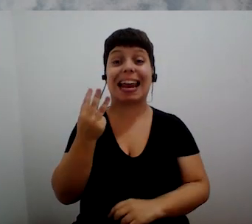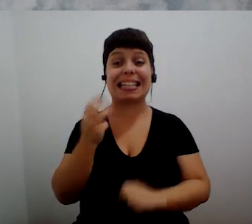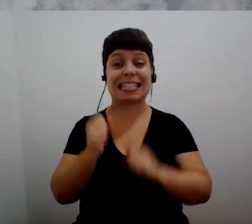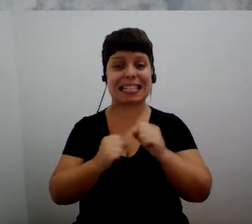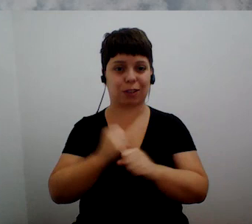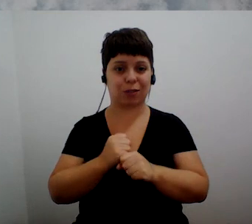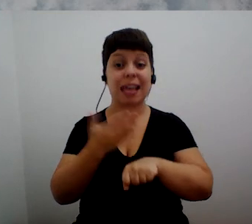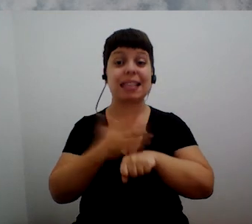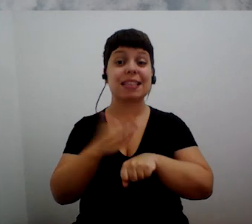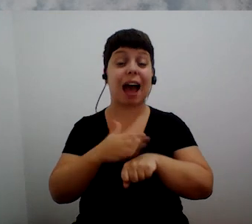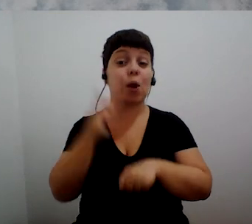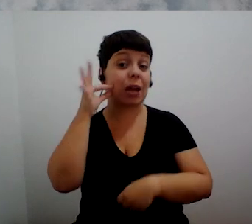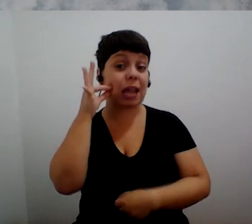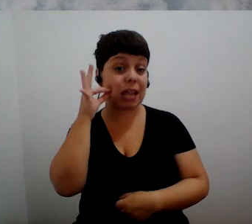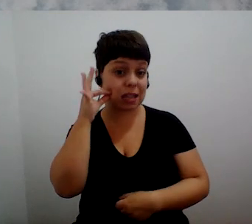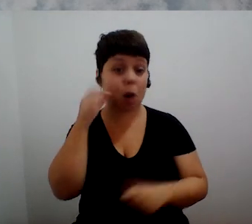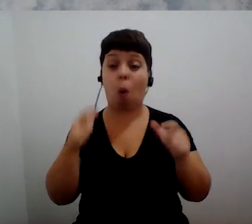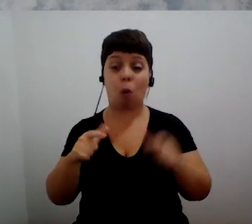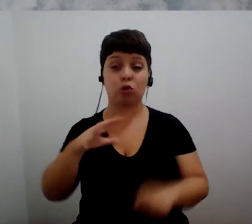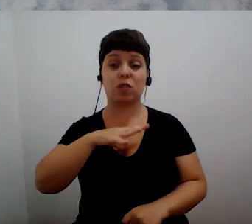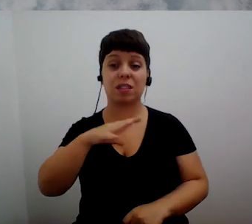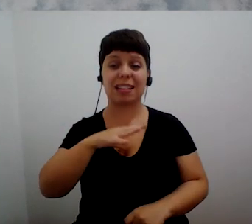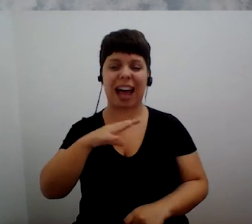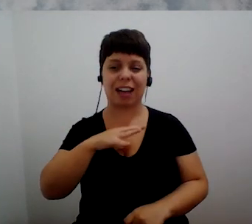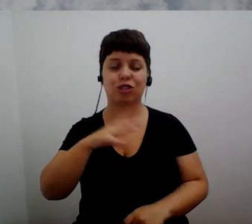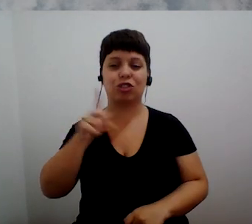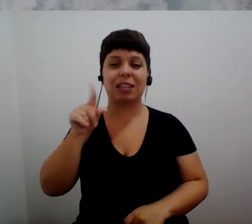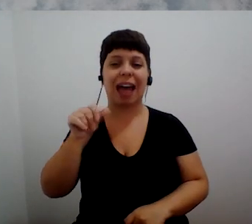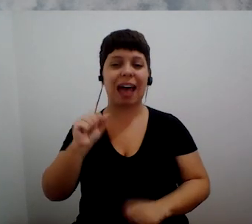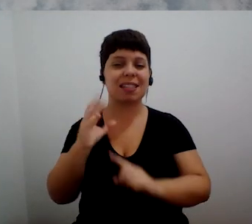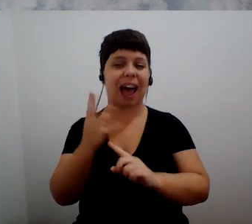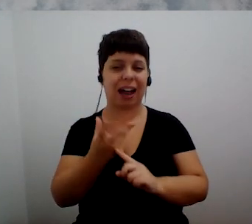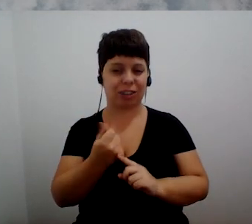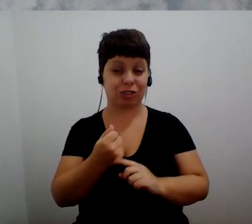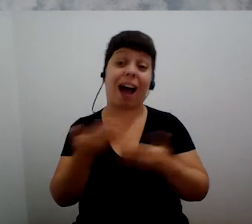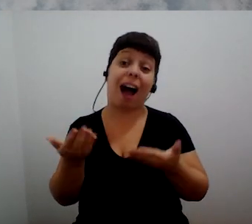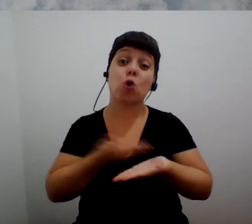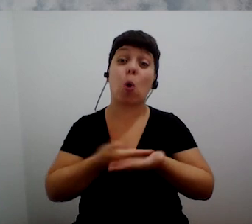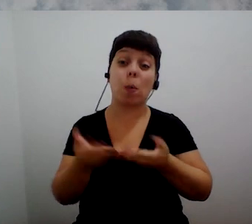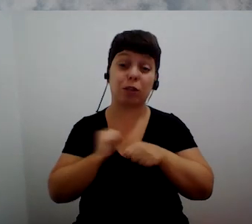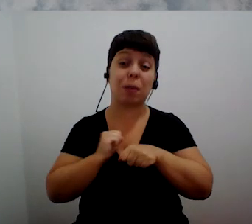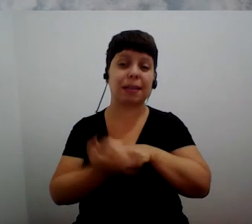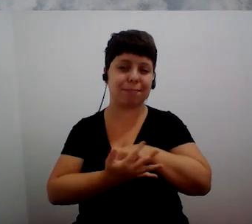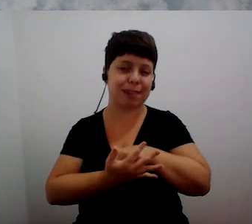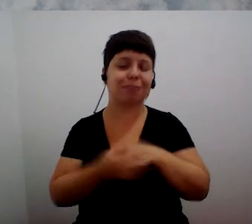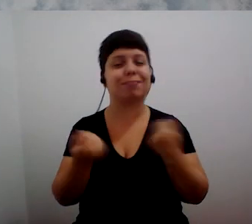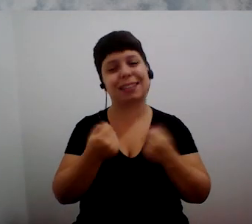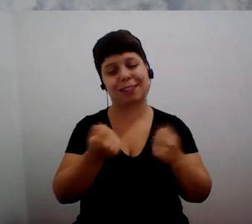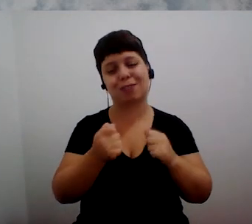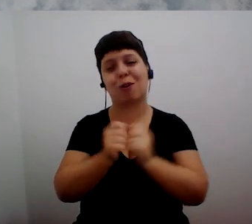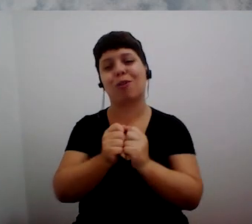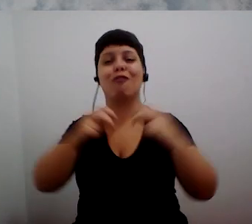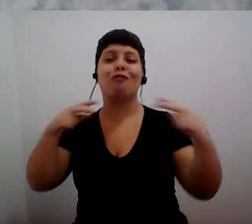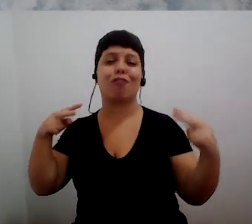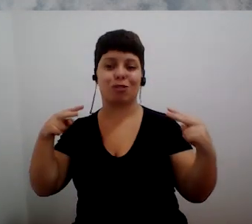de existência. Os ensaios presenciais são realizados na Cidade das Artes e desde o começo da